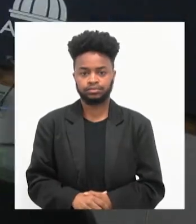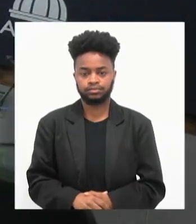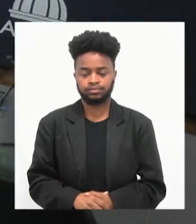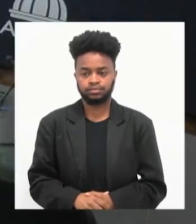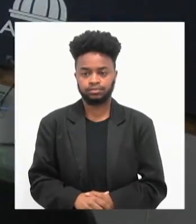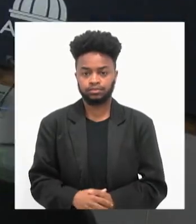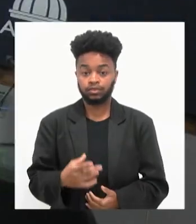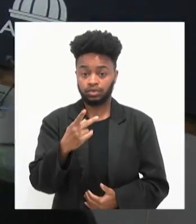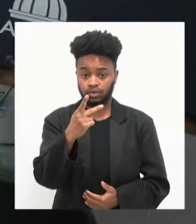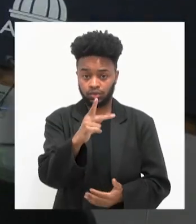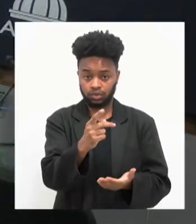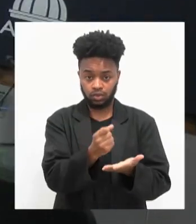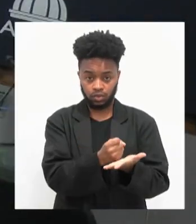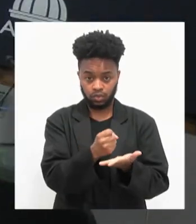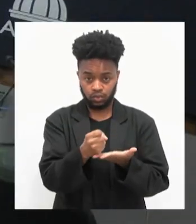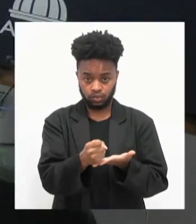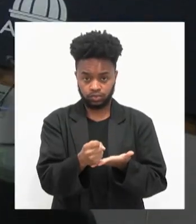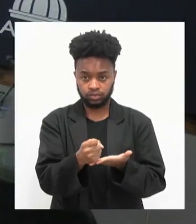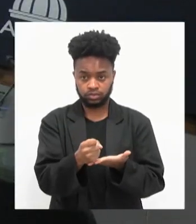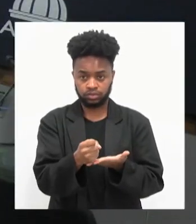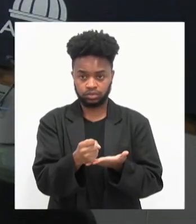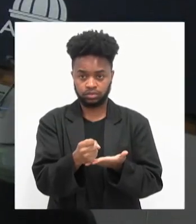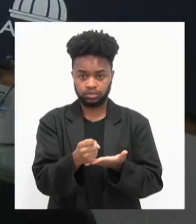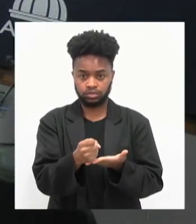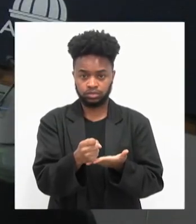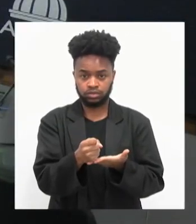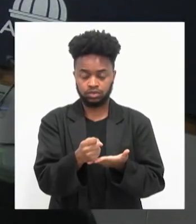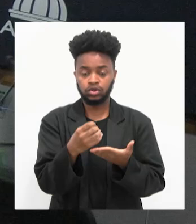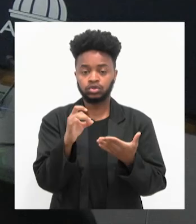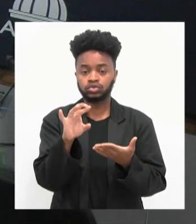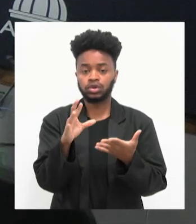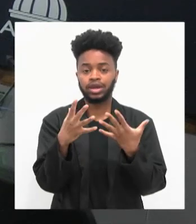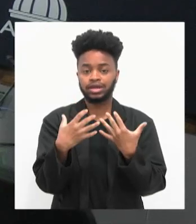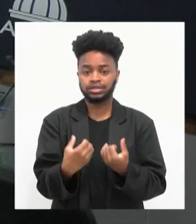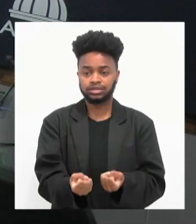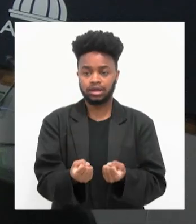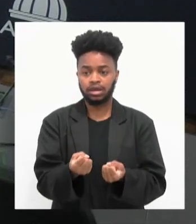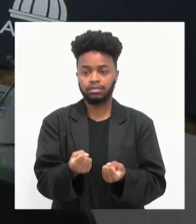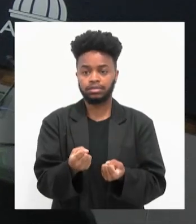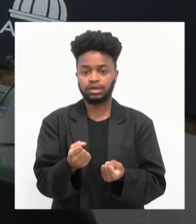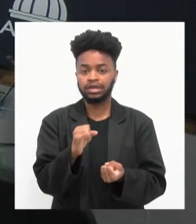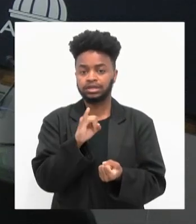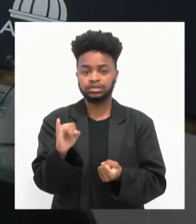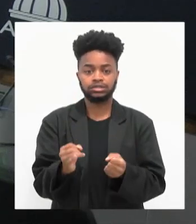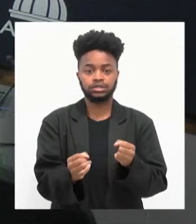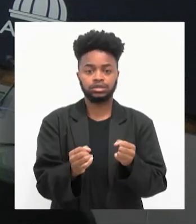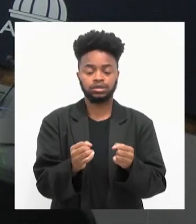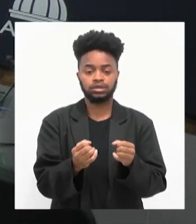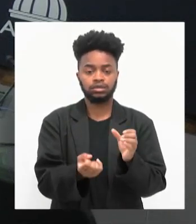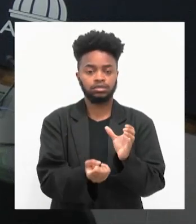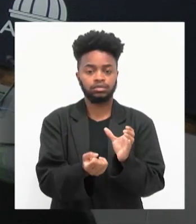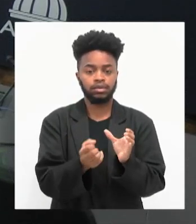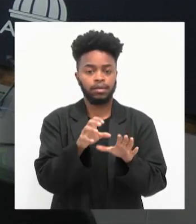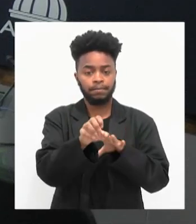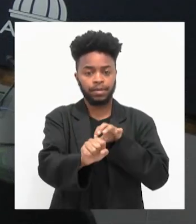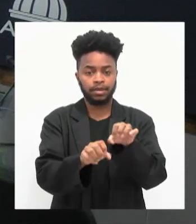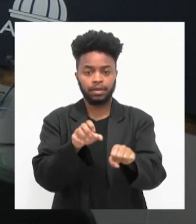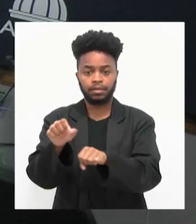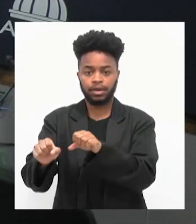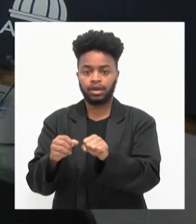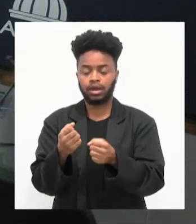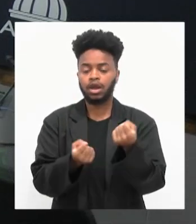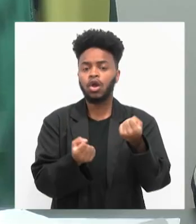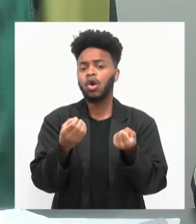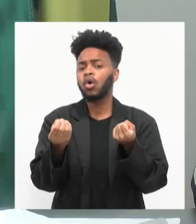seu contrato é só mediante, você só recebe mediante o que você... Mediante o que é a produtividade. Como que você recebe o volume do